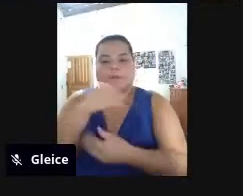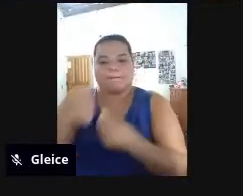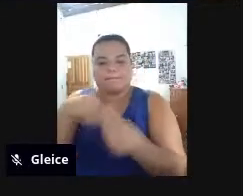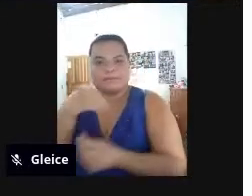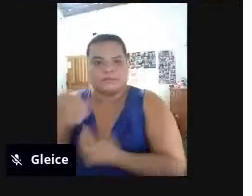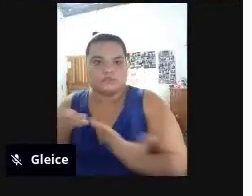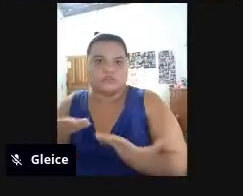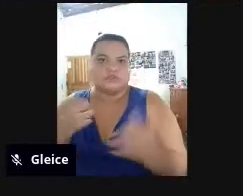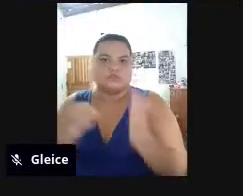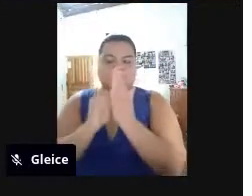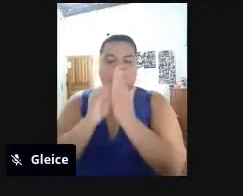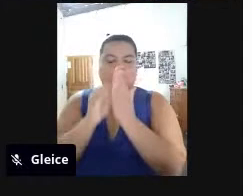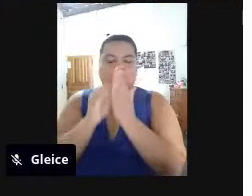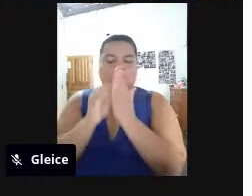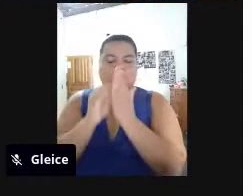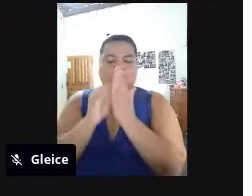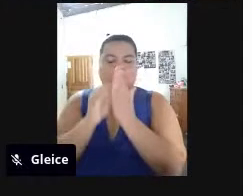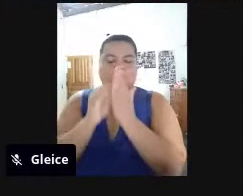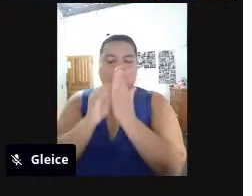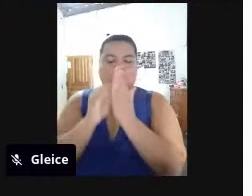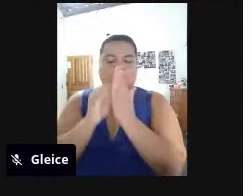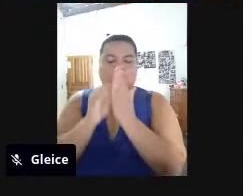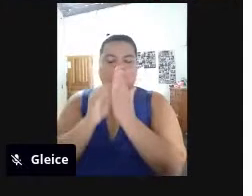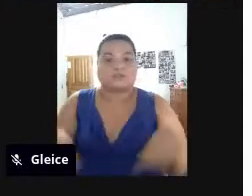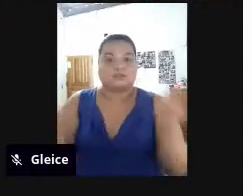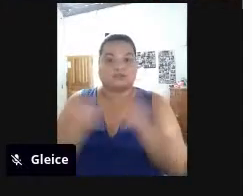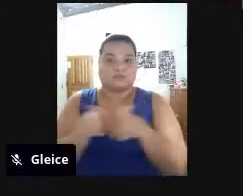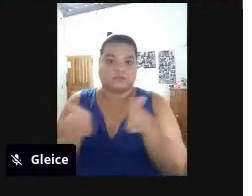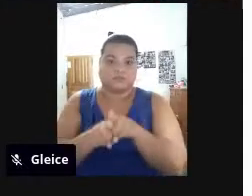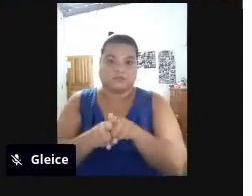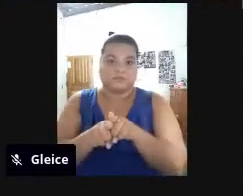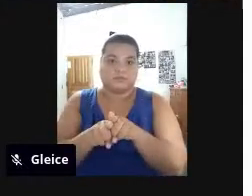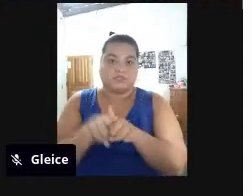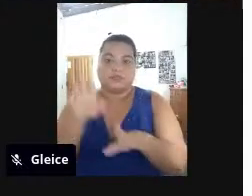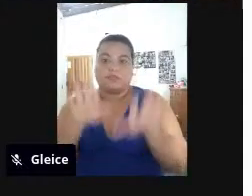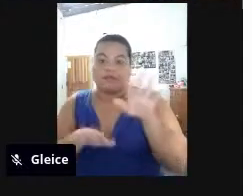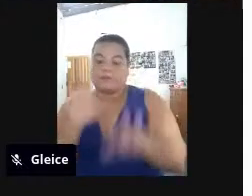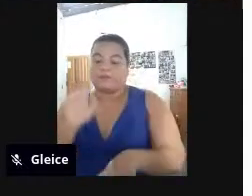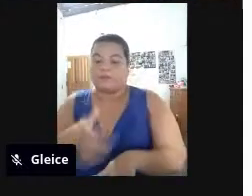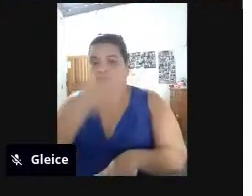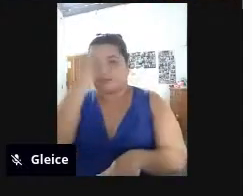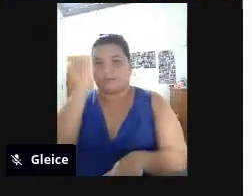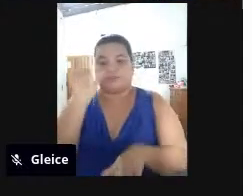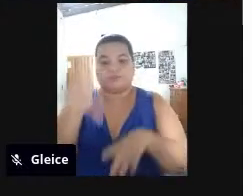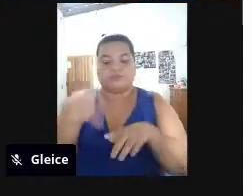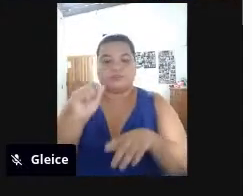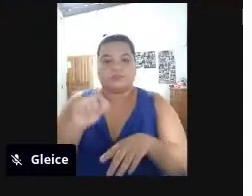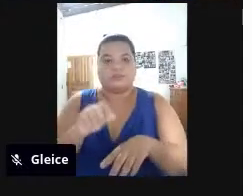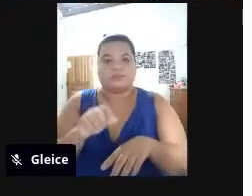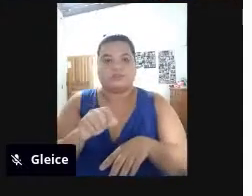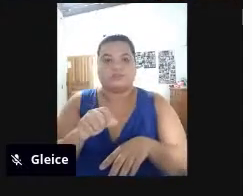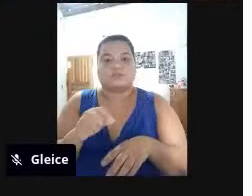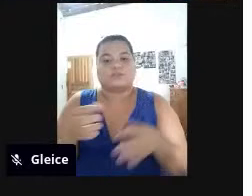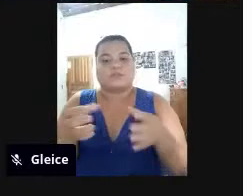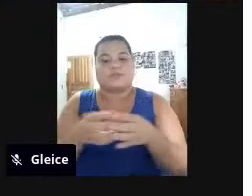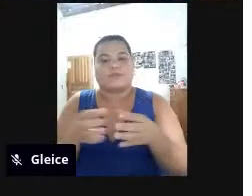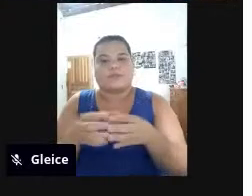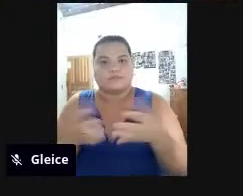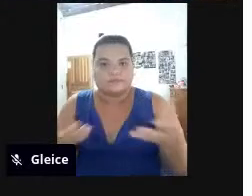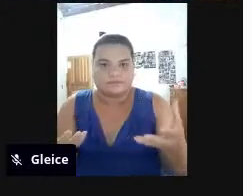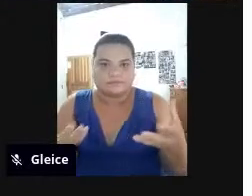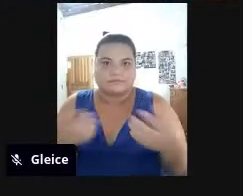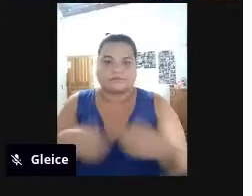quantidade é de acordo com a necessidade do indivíduo, e um complemento energético, então fruta, água de coco,